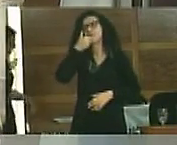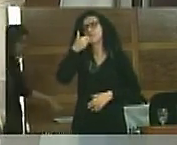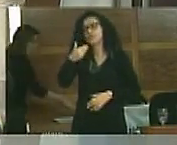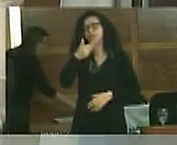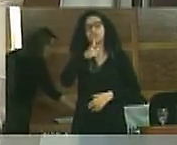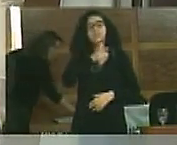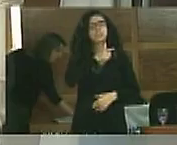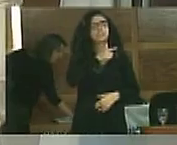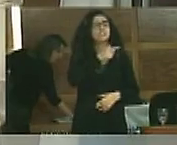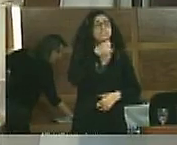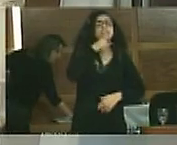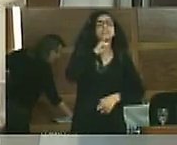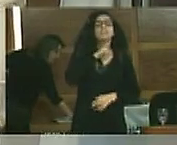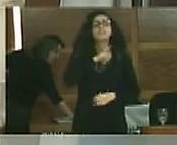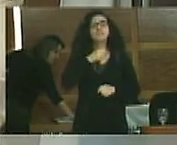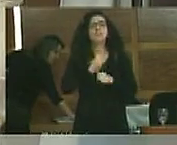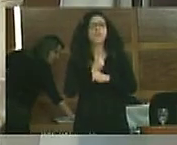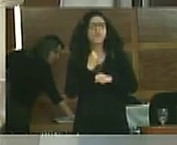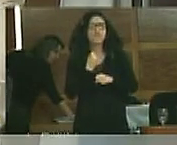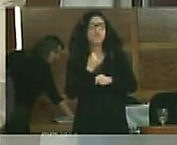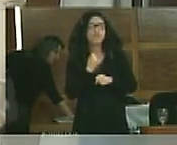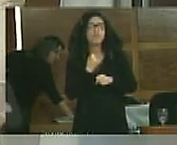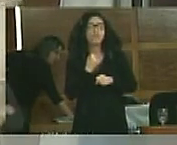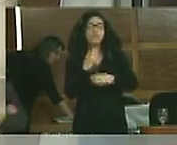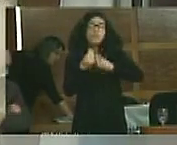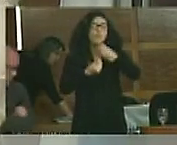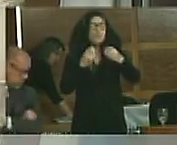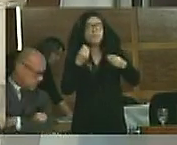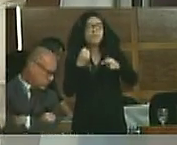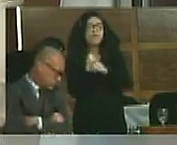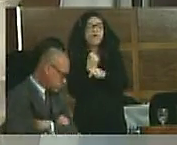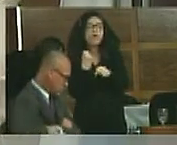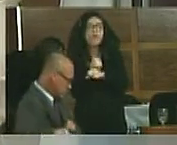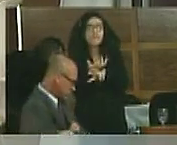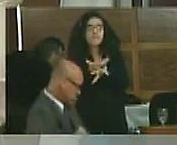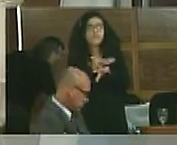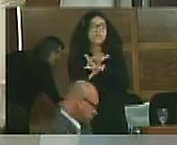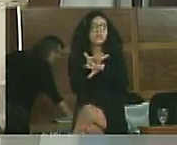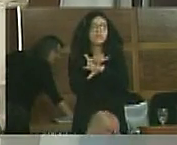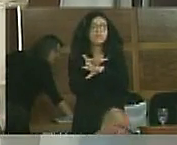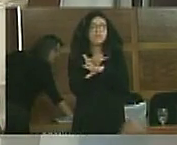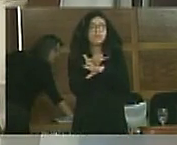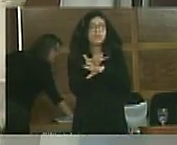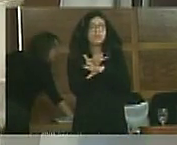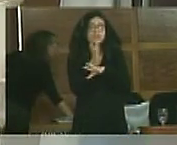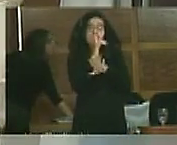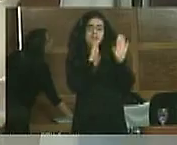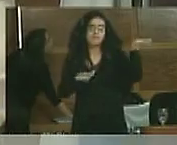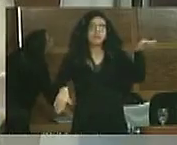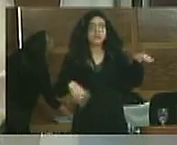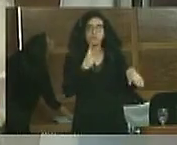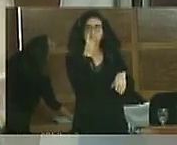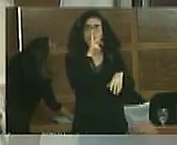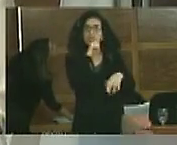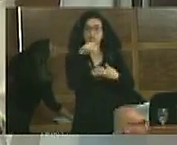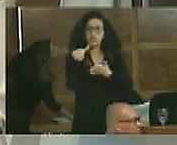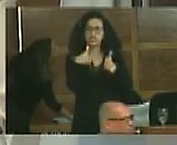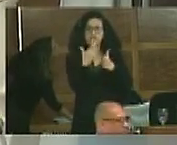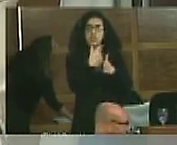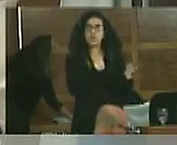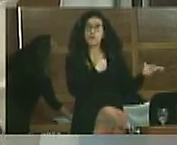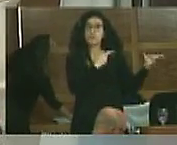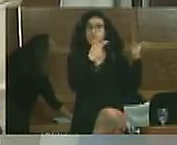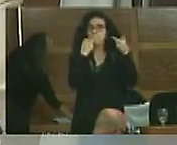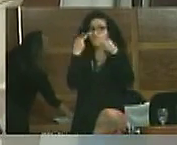a viabilidade da reforma da Praça Paulo Werneck, que é na Praia de Dois Rios, na Ilha Grande. Eu estive